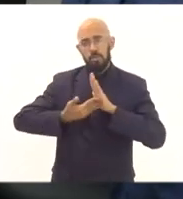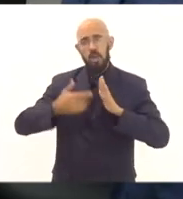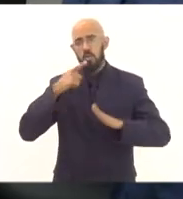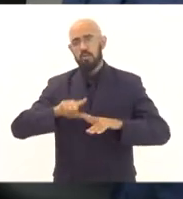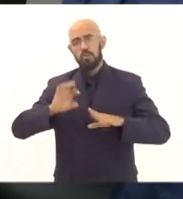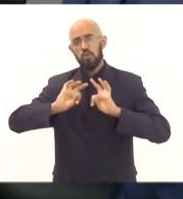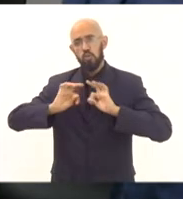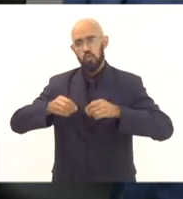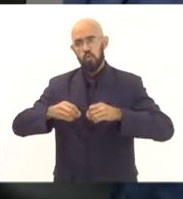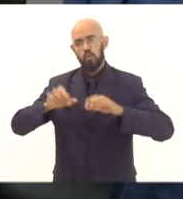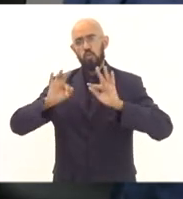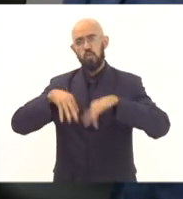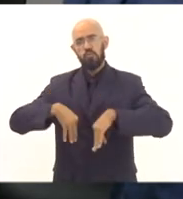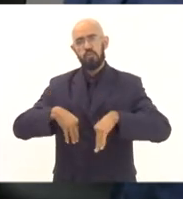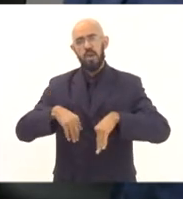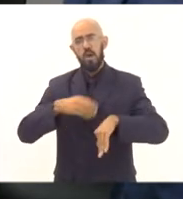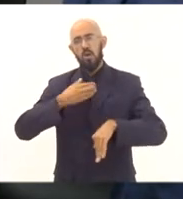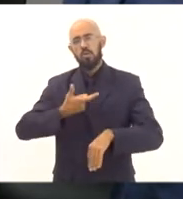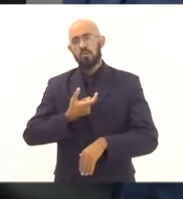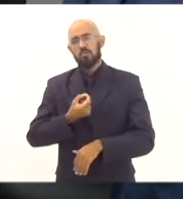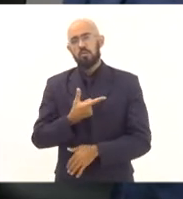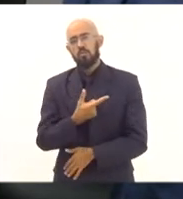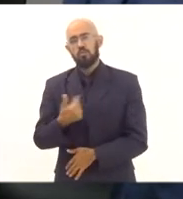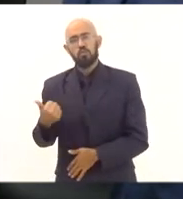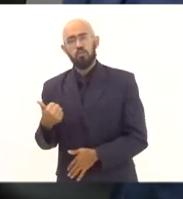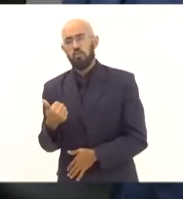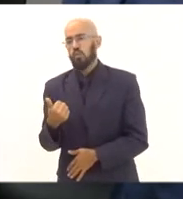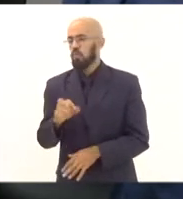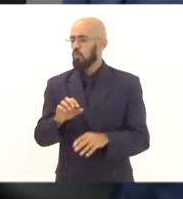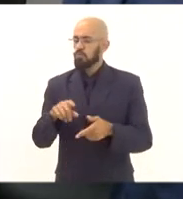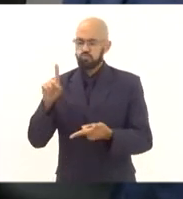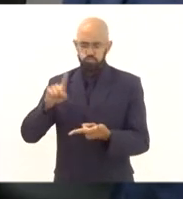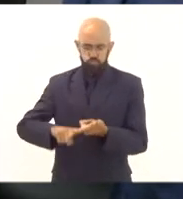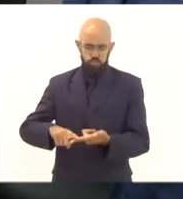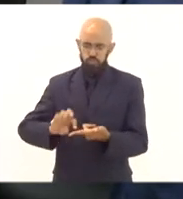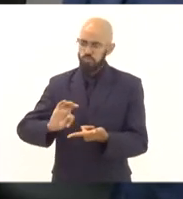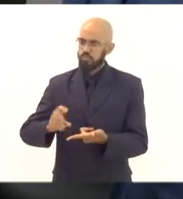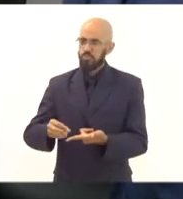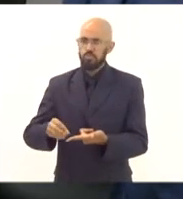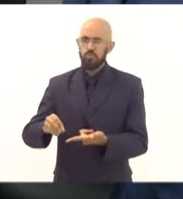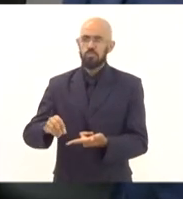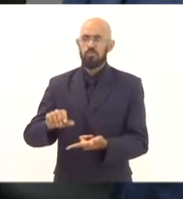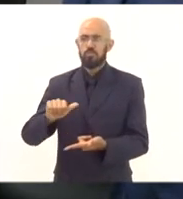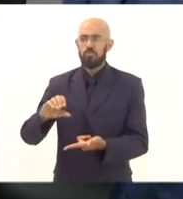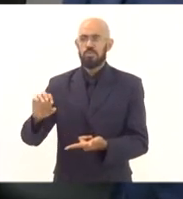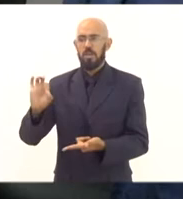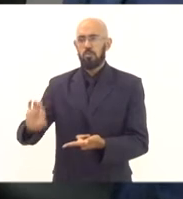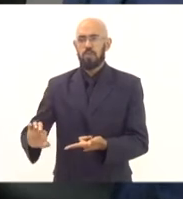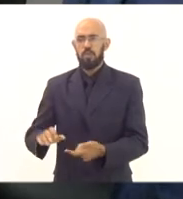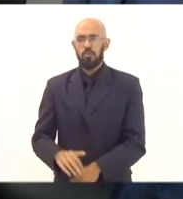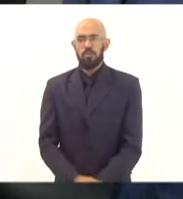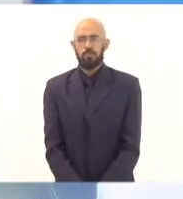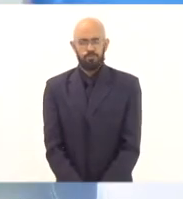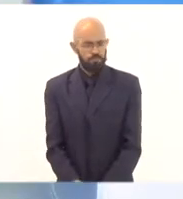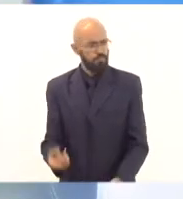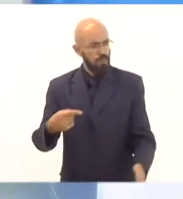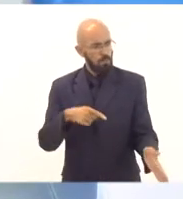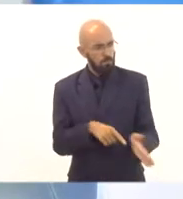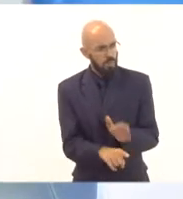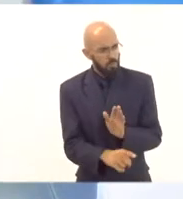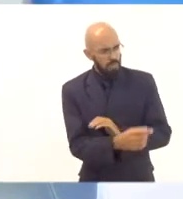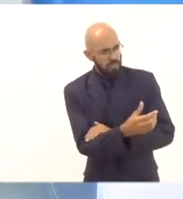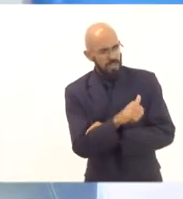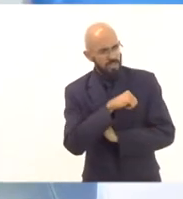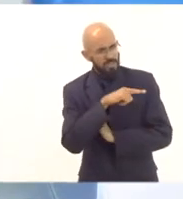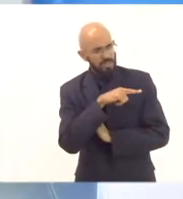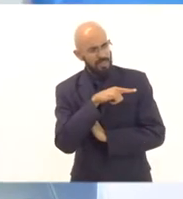conseguiu chegar no final do ano é esgotando 100 porcento do orçamento Você tem os dados relacionados aos municípios